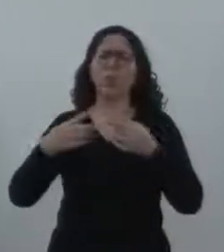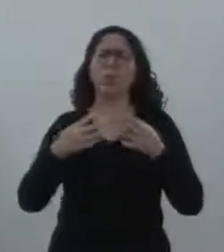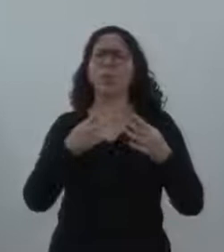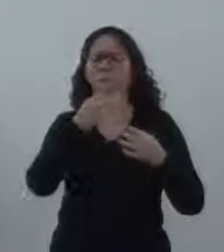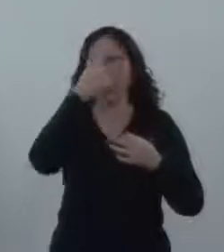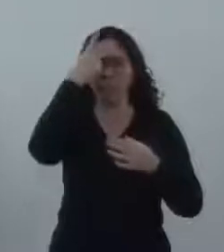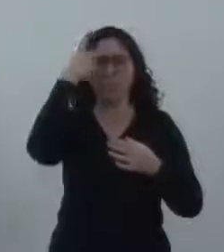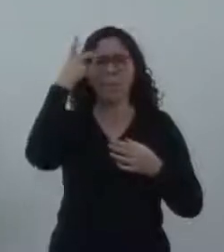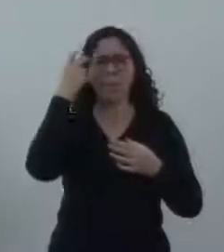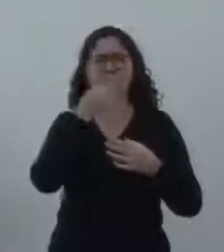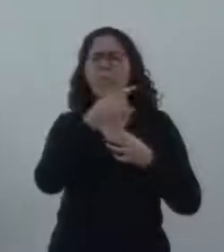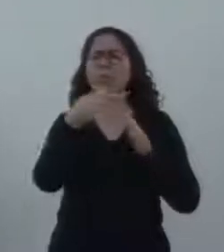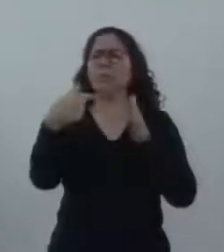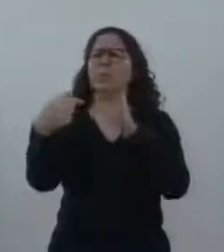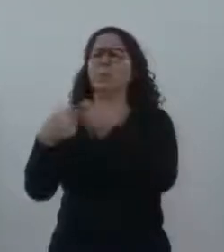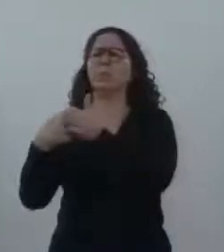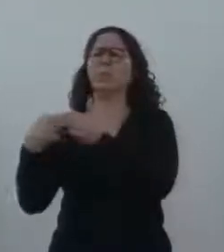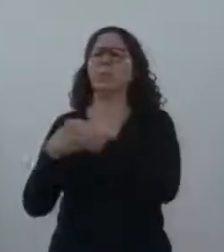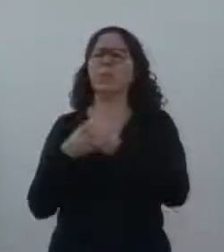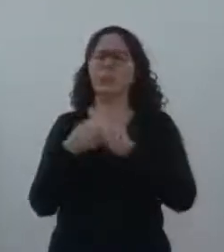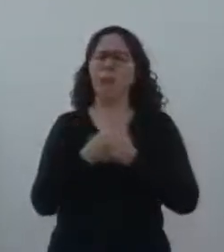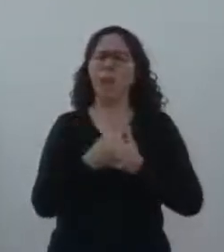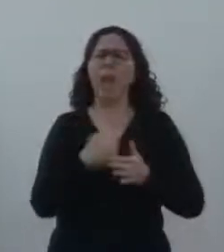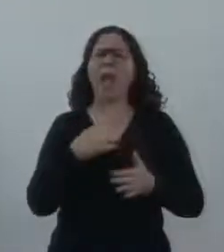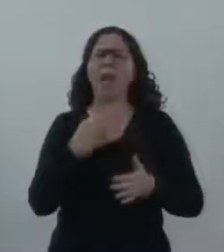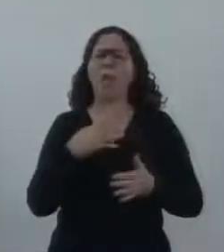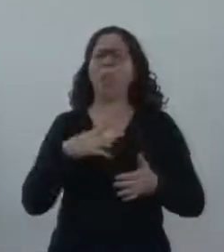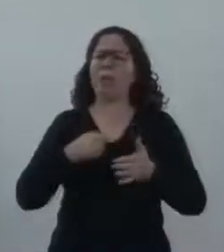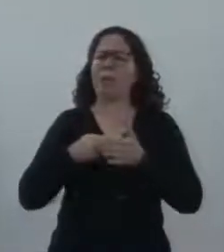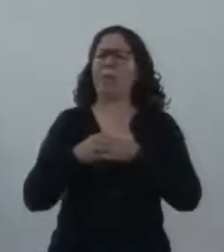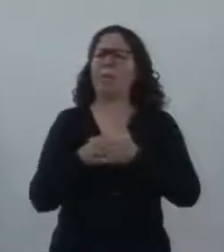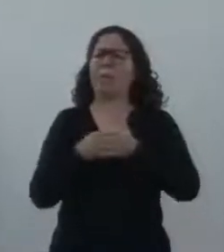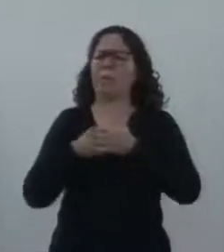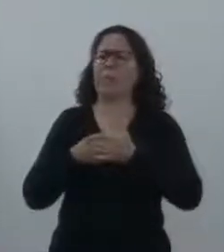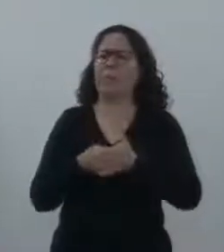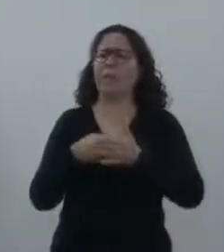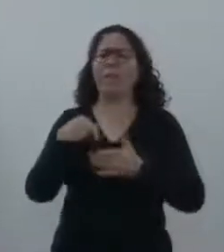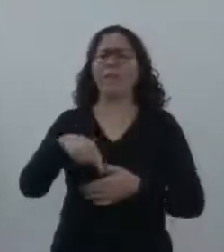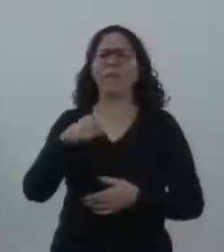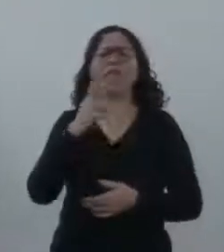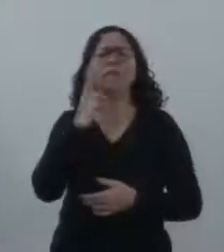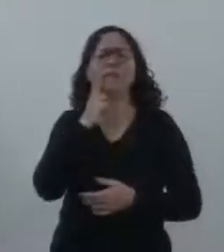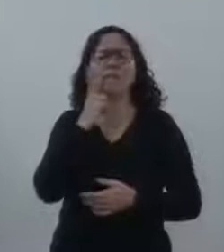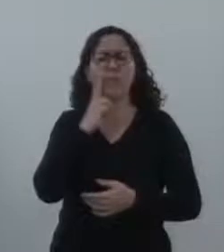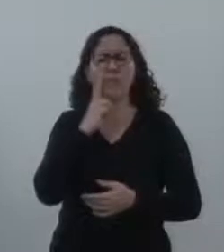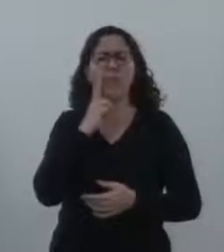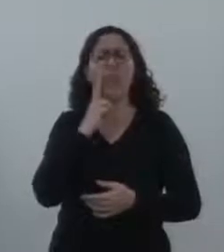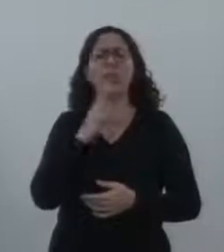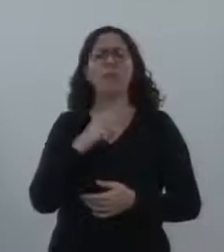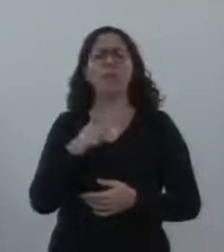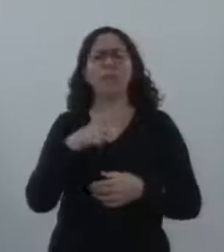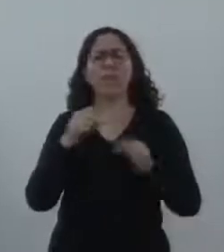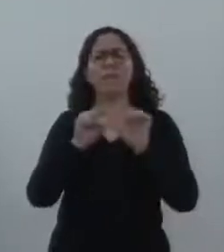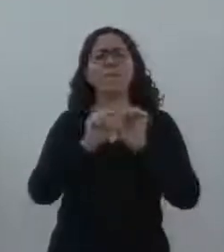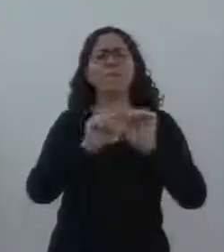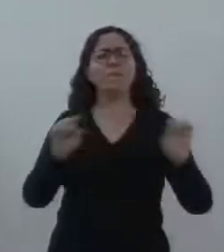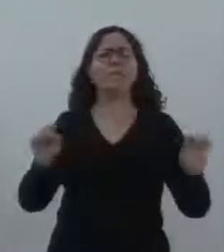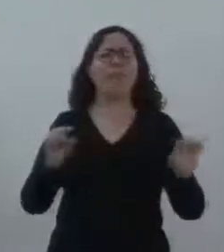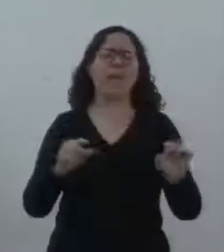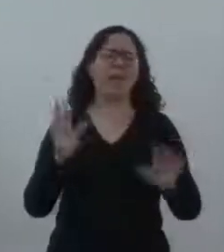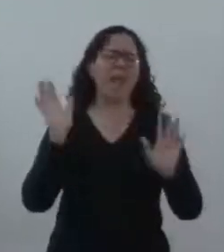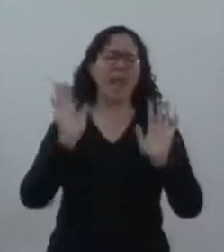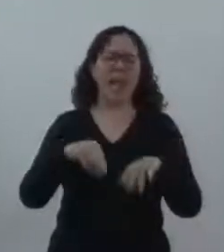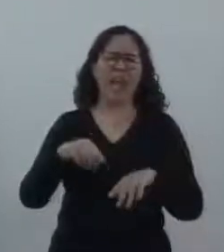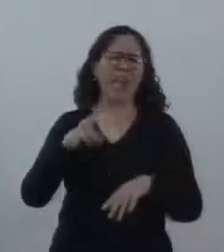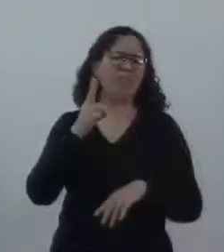do Poder Executivo me questiona, porque às vezes eu cobro um pouco mais da cidade de Vinhedo. E aí sempre eu escuto uma frase que fala assim, Vinhedo